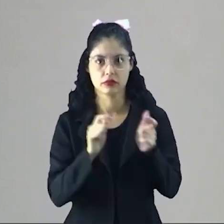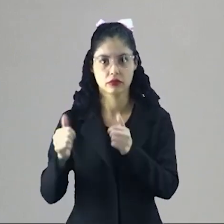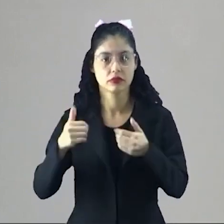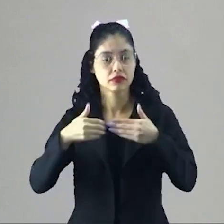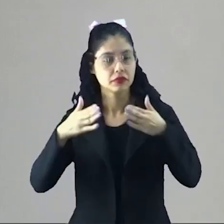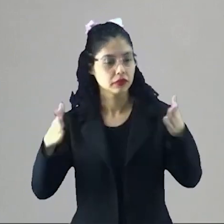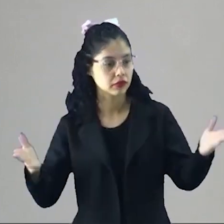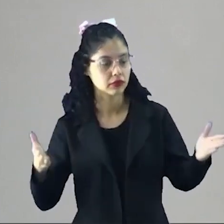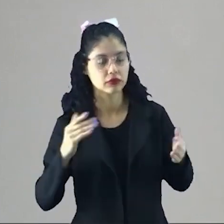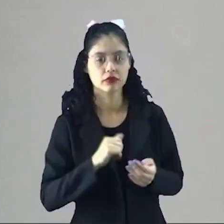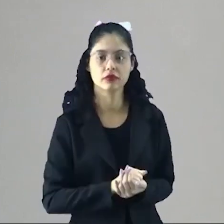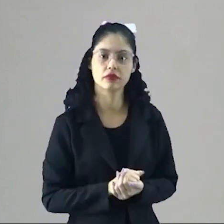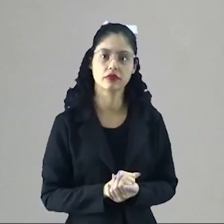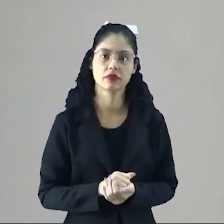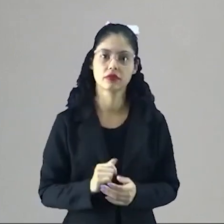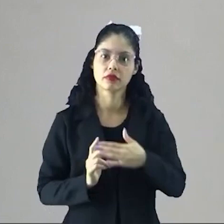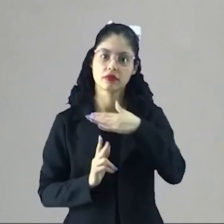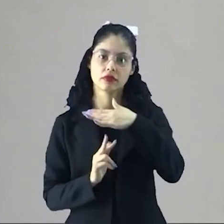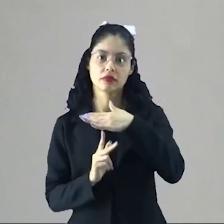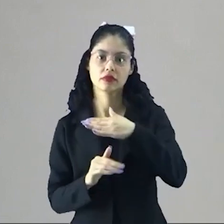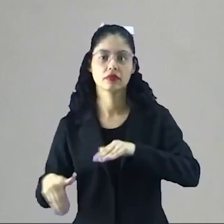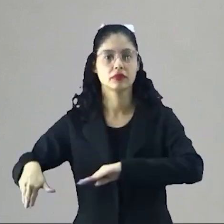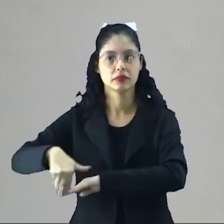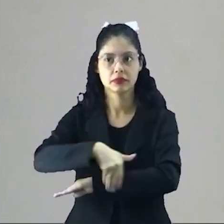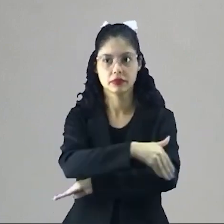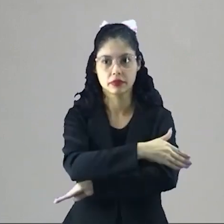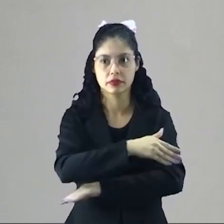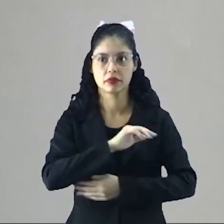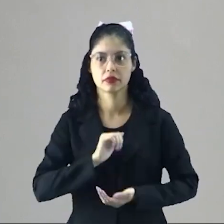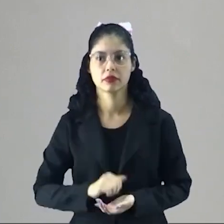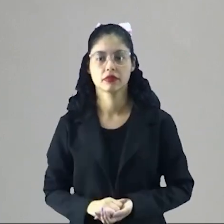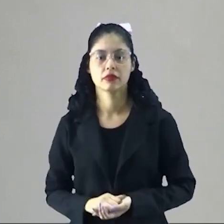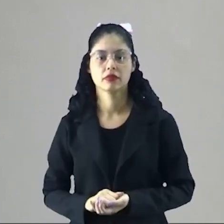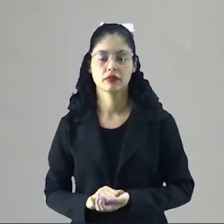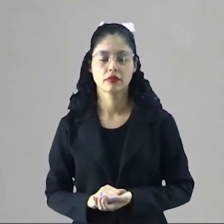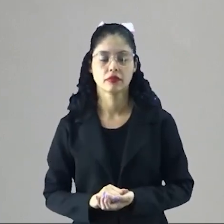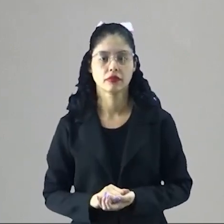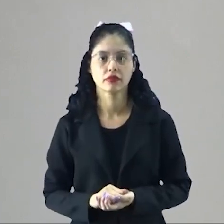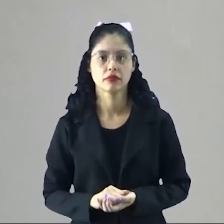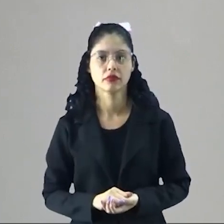espaço aberto, praças, ruas,